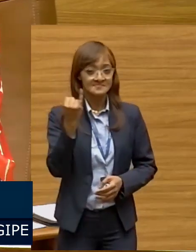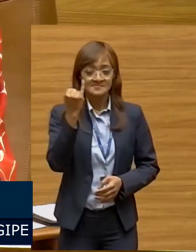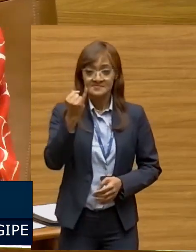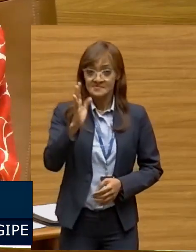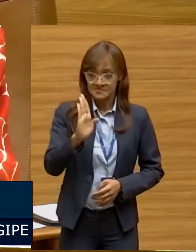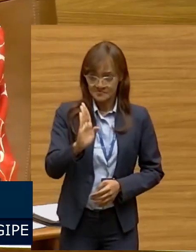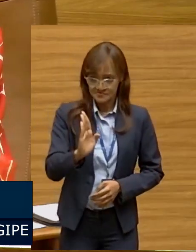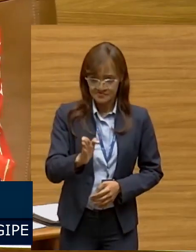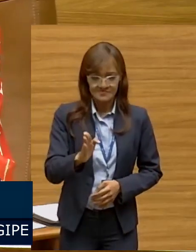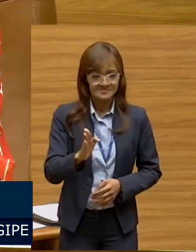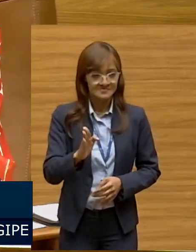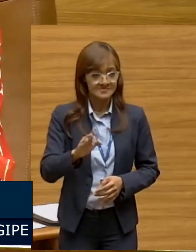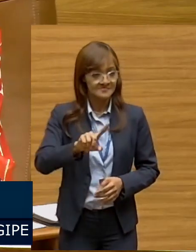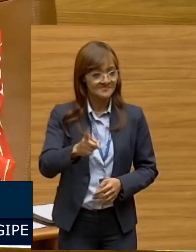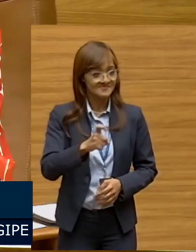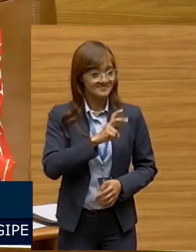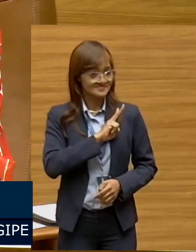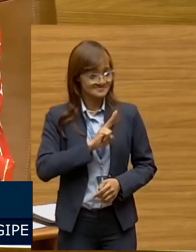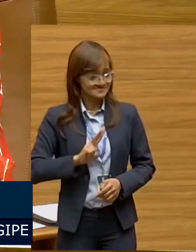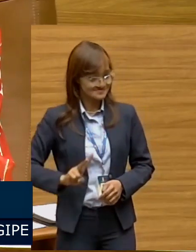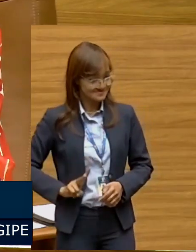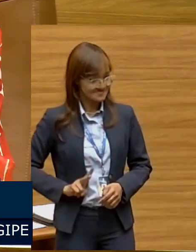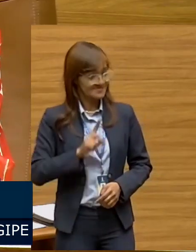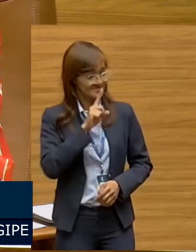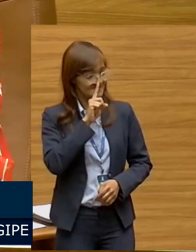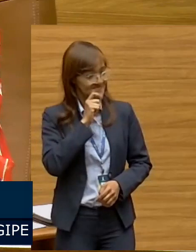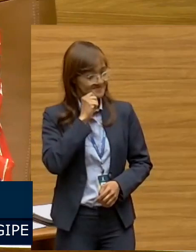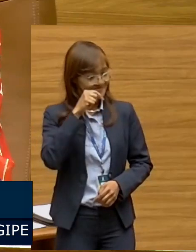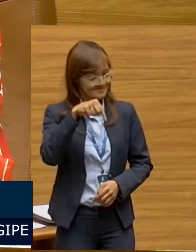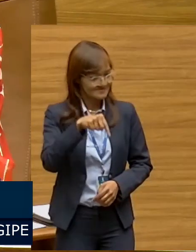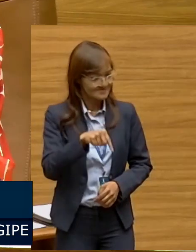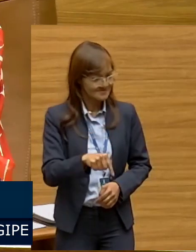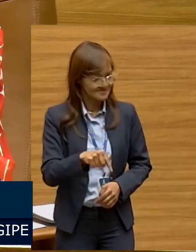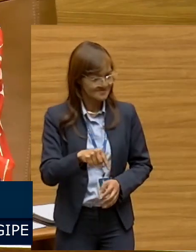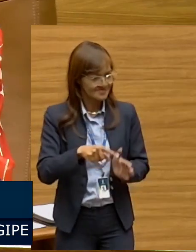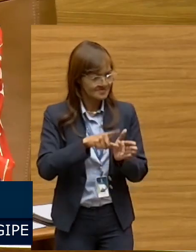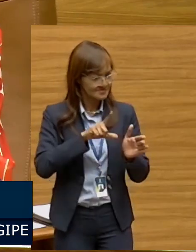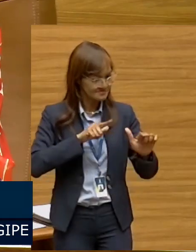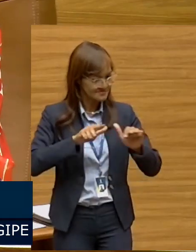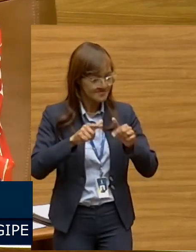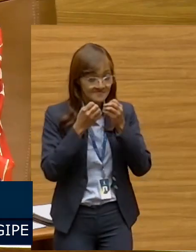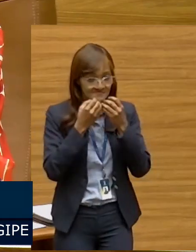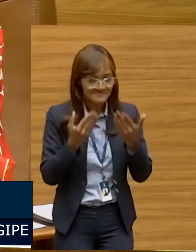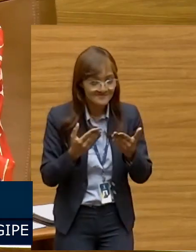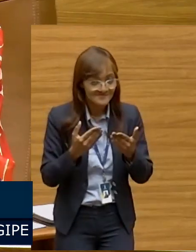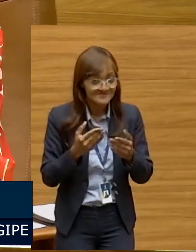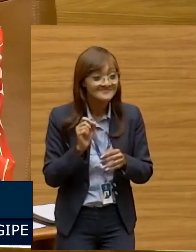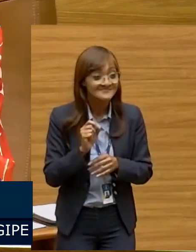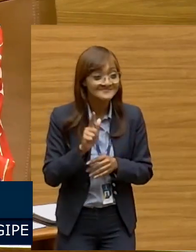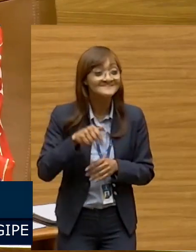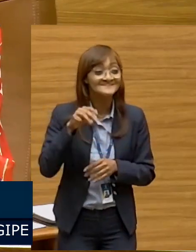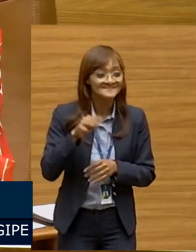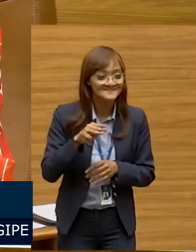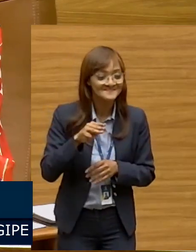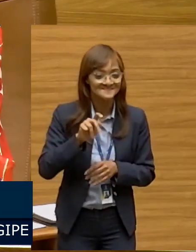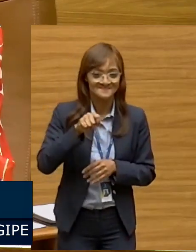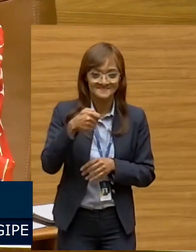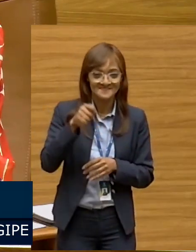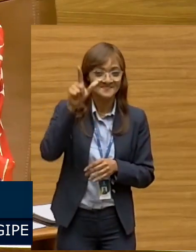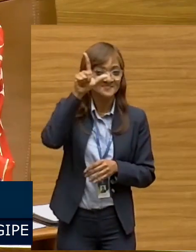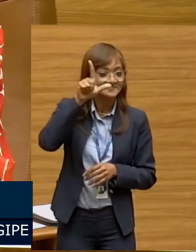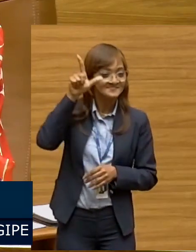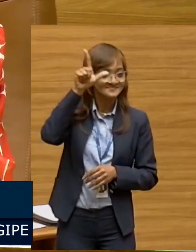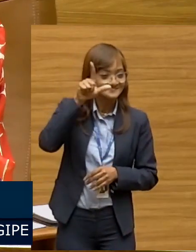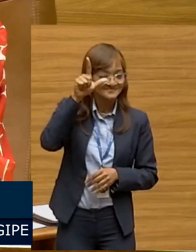foi, né, vereador aqui de Aracaju, que fez um trabalho tão importante, que é o senhor Lucas Aribé, né, que é ex-vereador